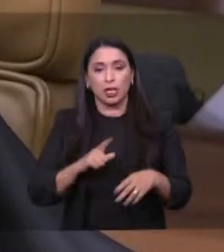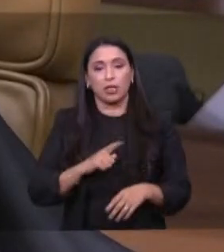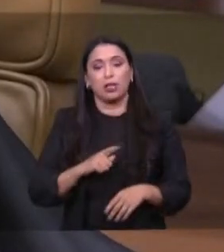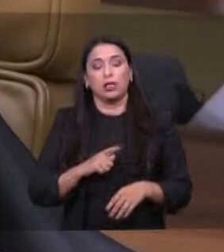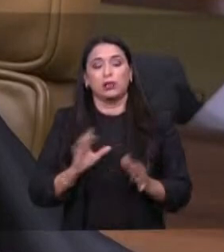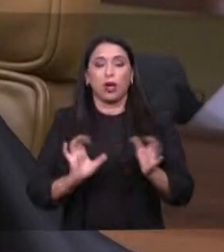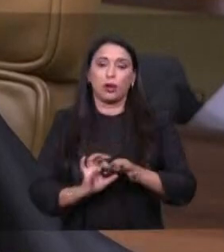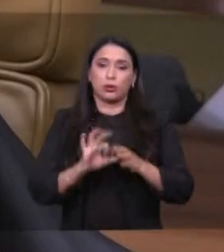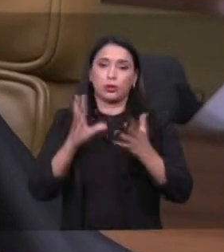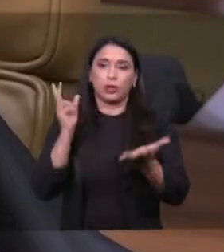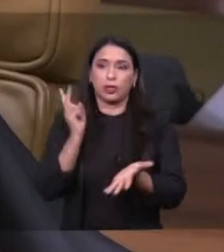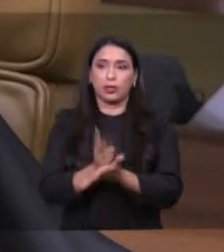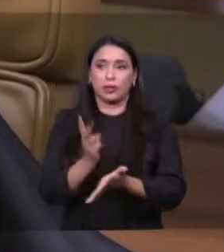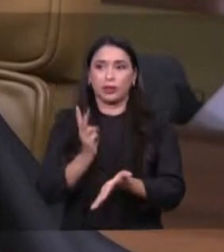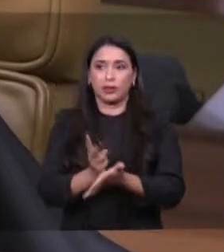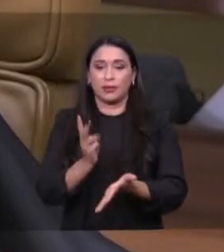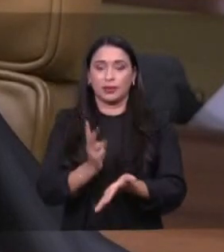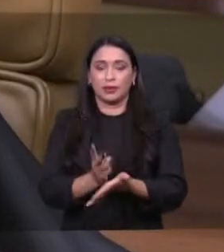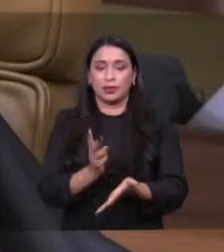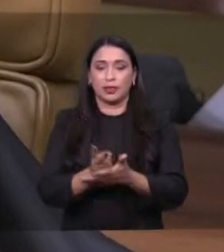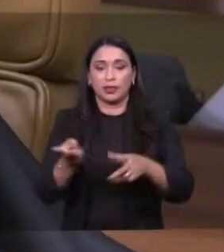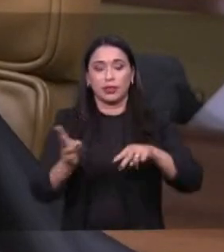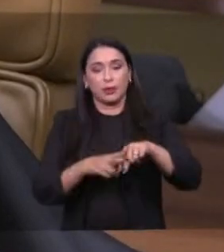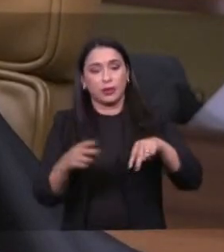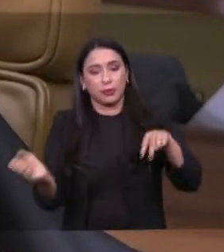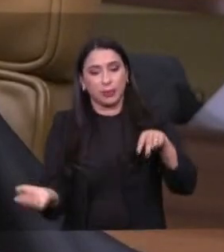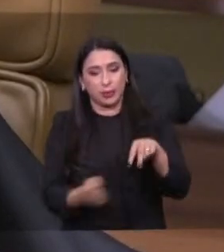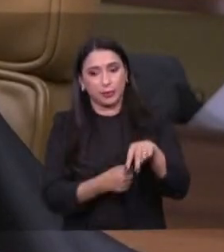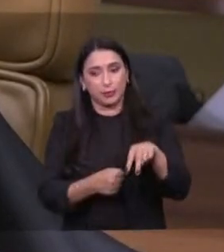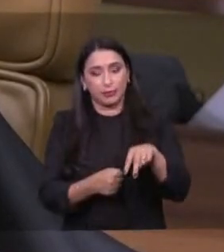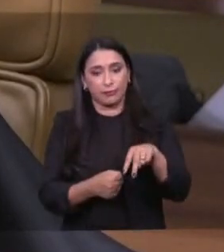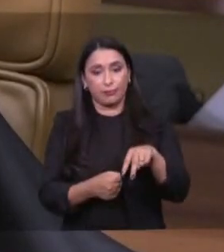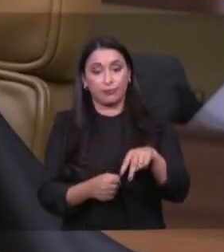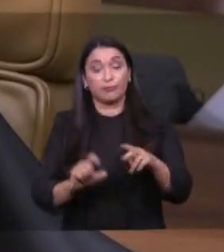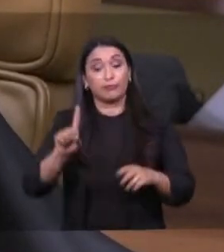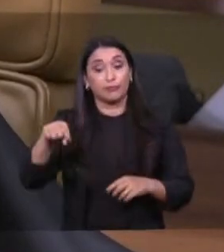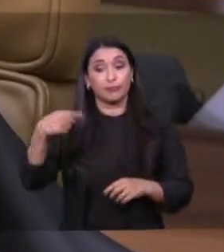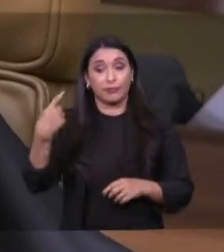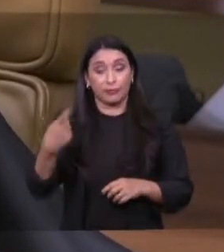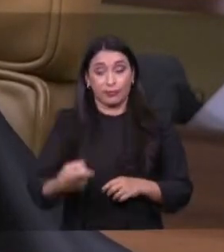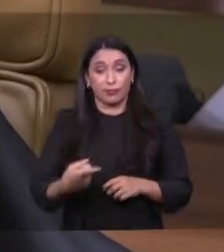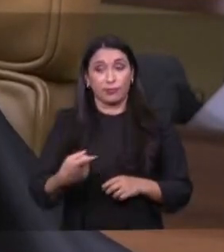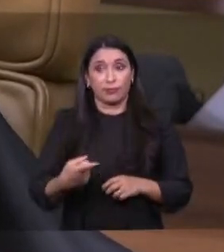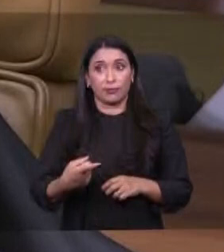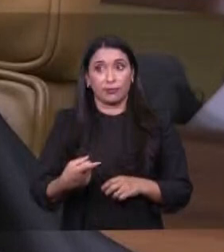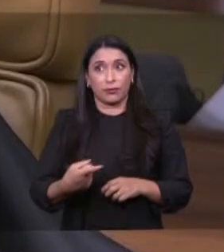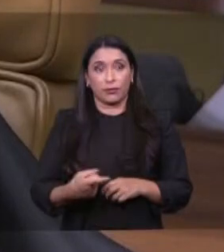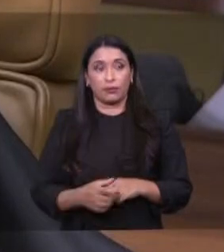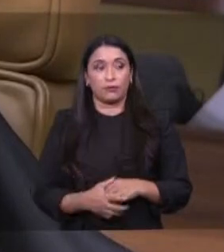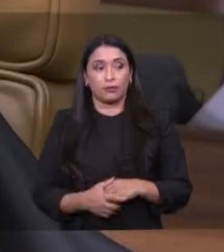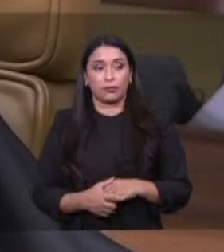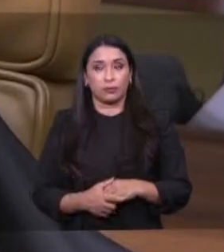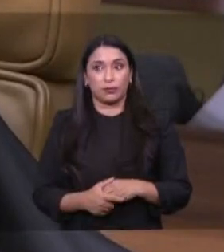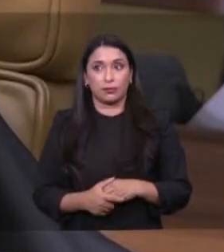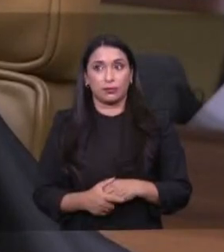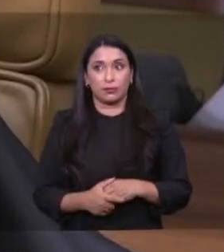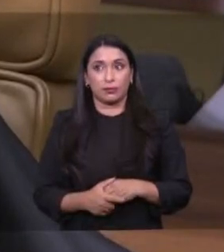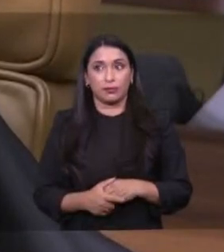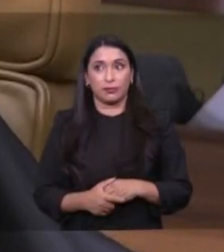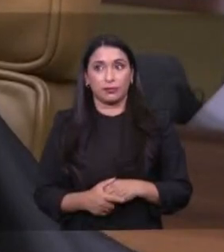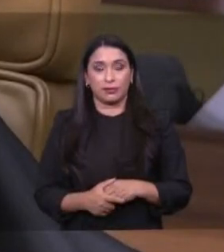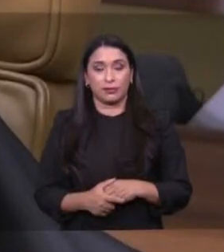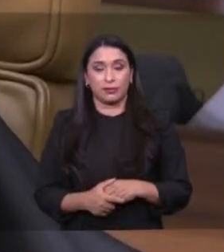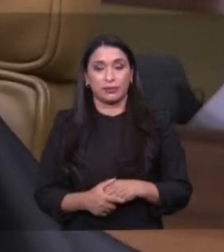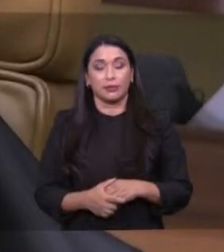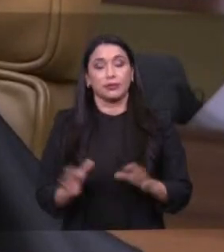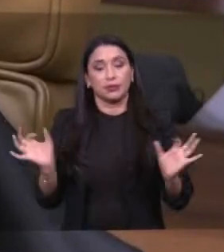a manutenção da prisão. E, por fim, senhora presidente, finalmente chego à conclusão.